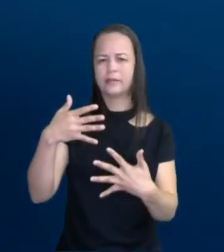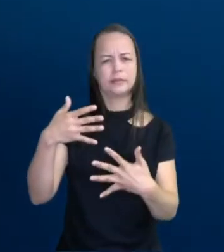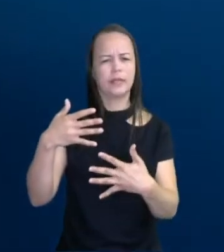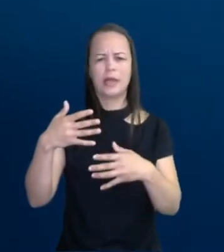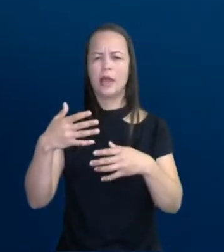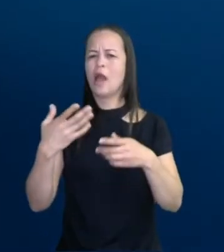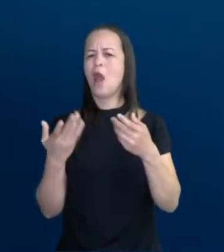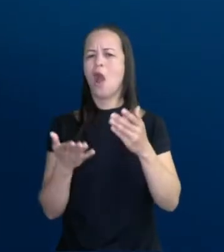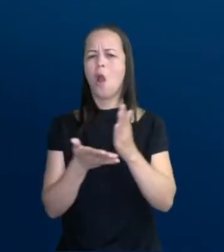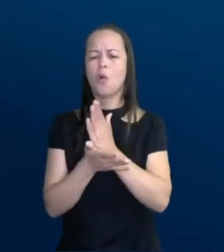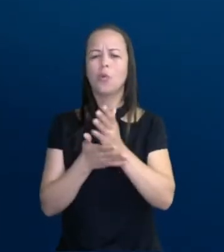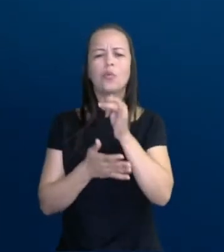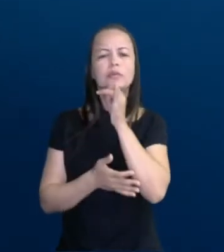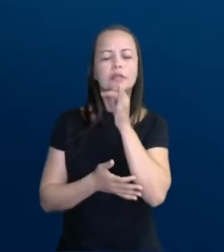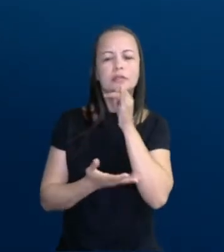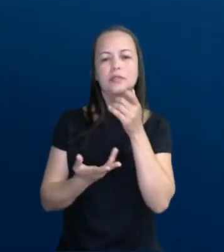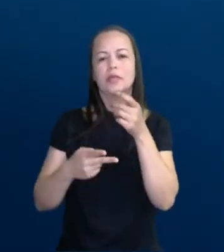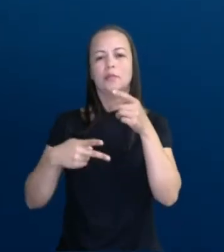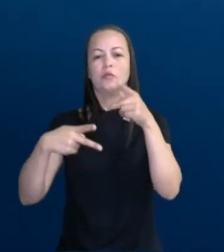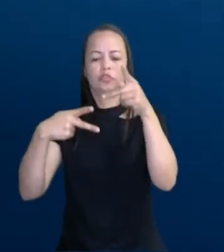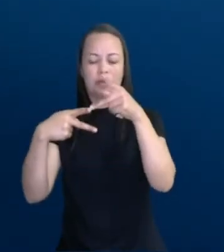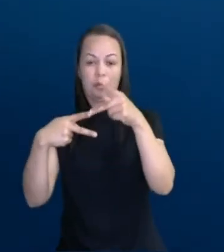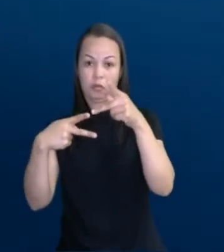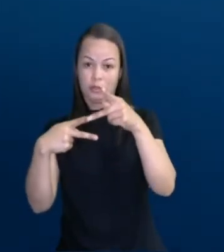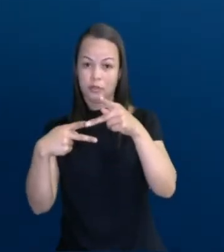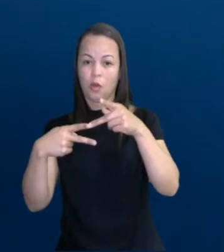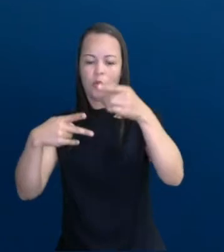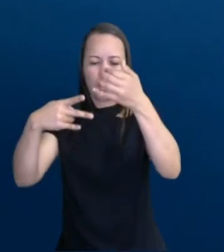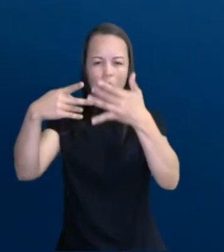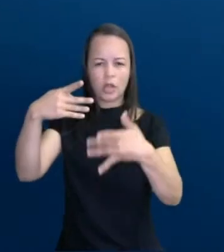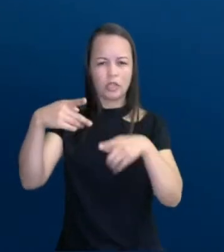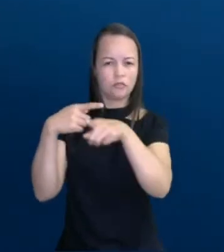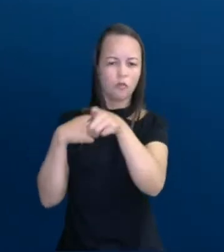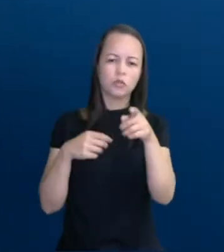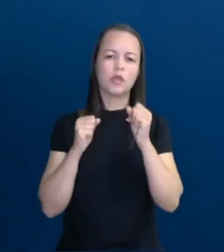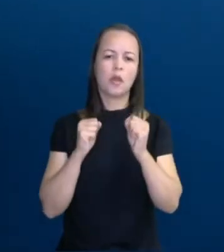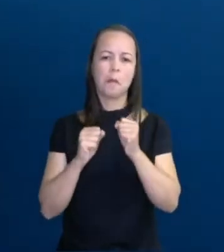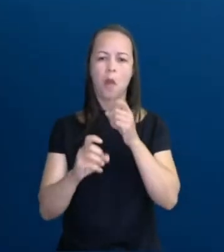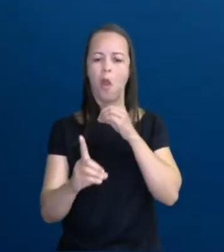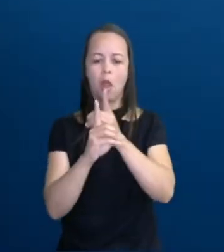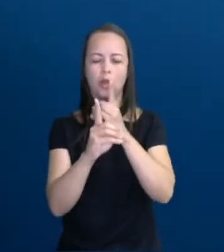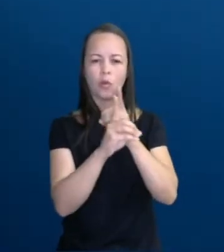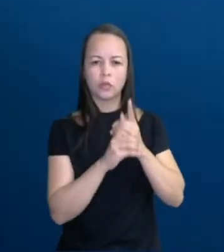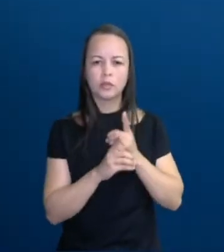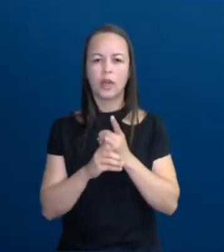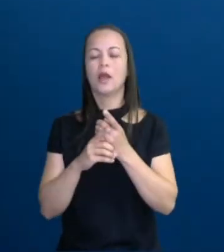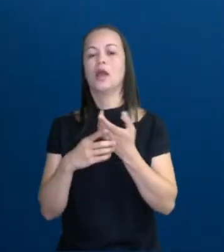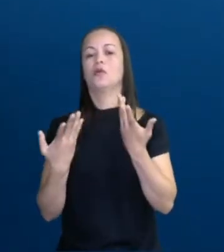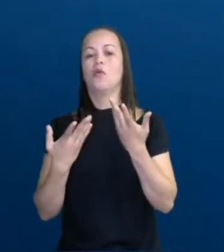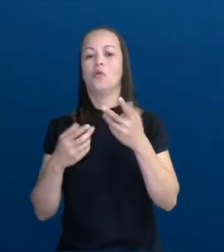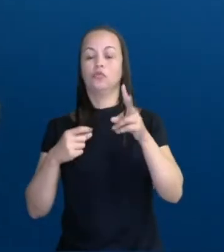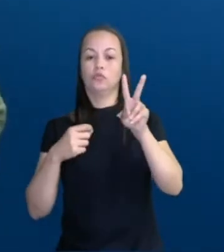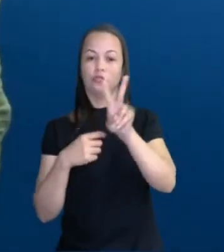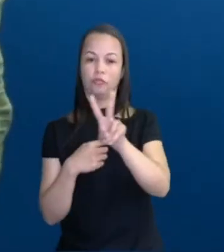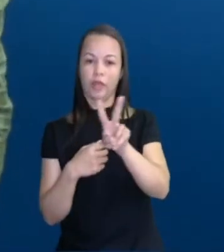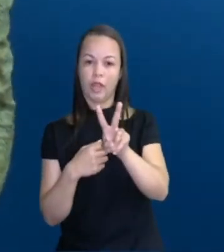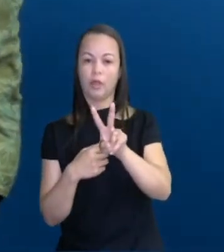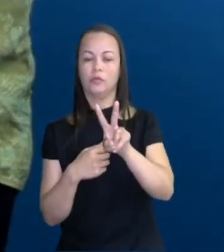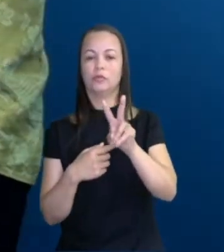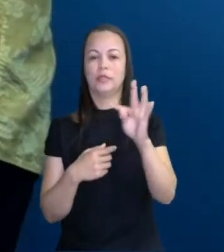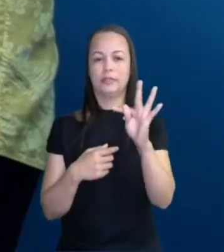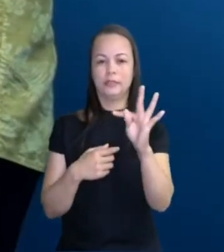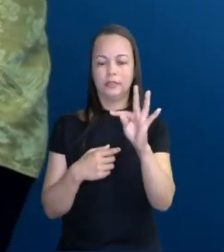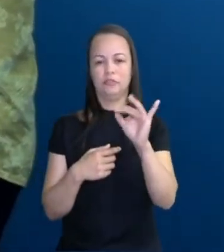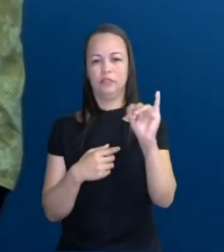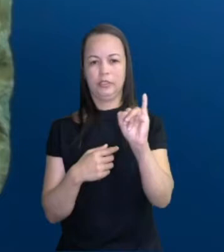São apenas alguns exemplos de preposições que vocês podem encontrar com os verbos transitivos indiretos. O